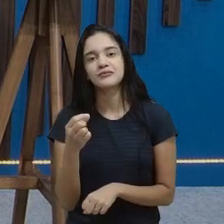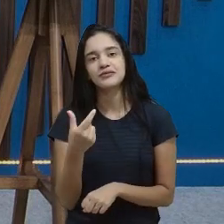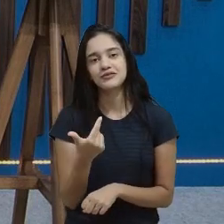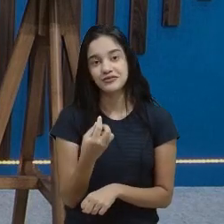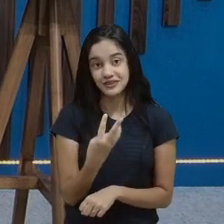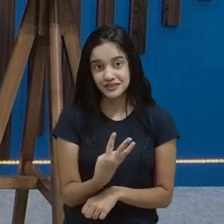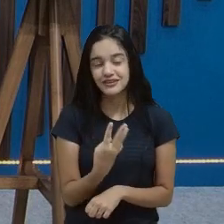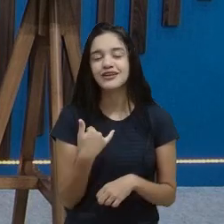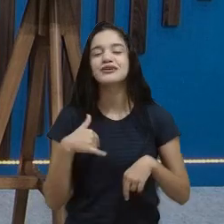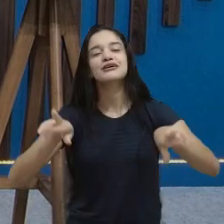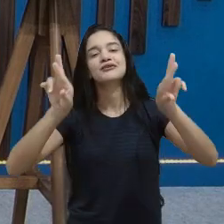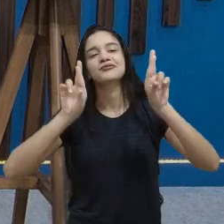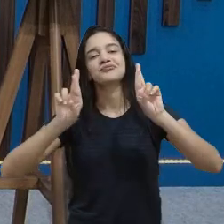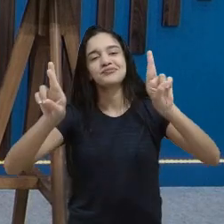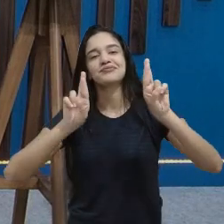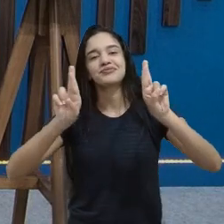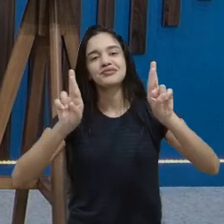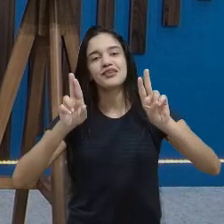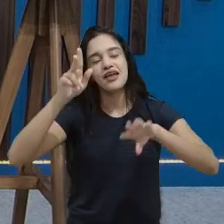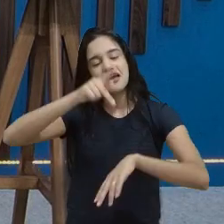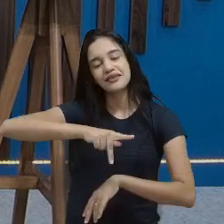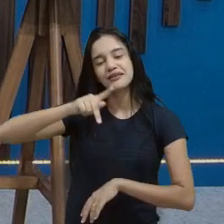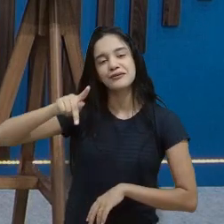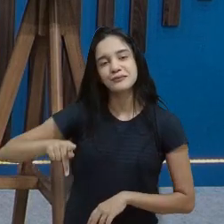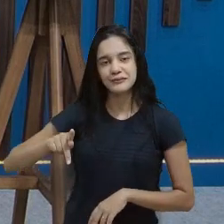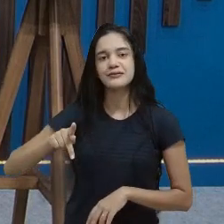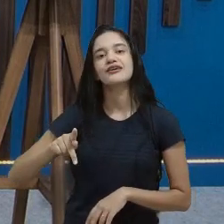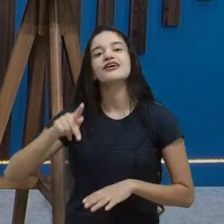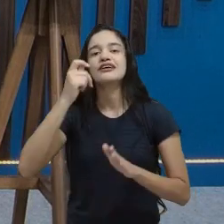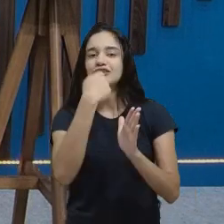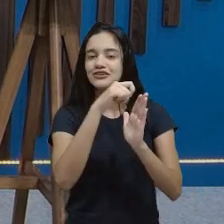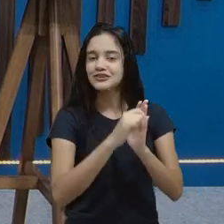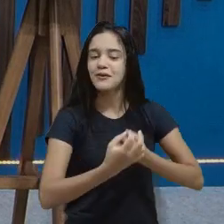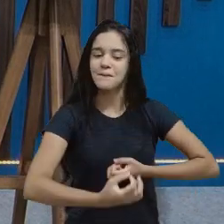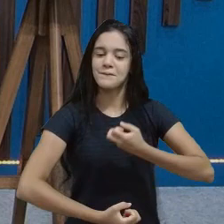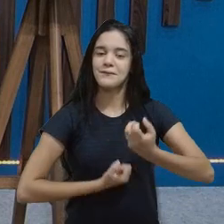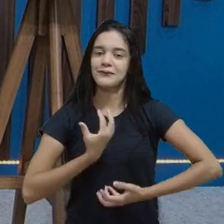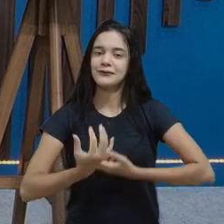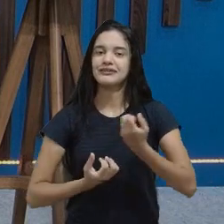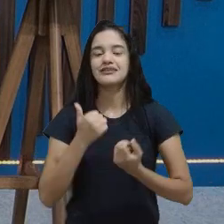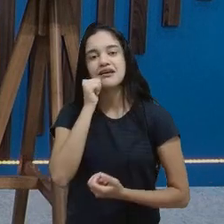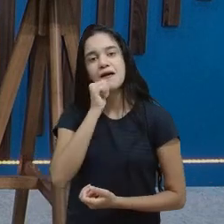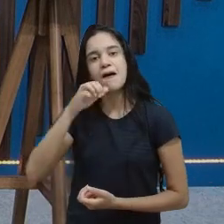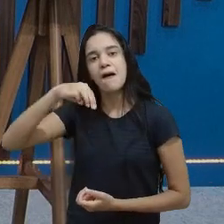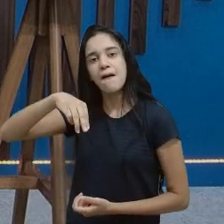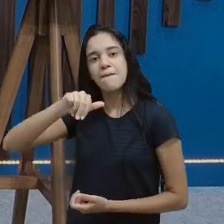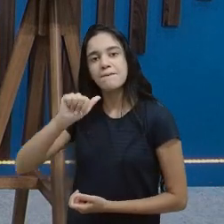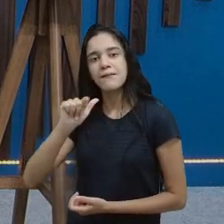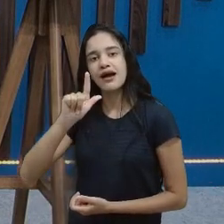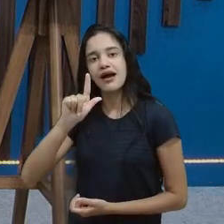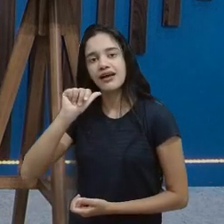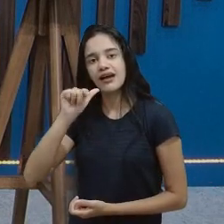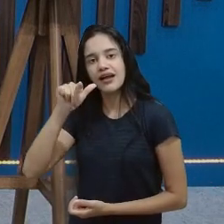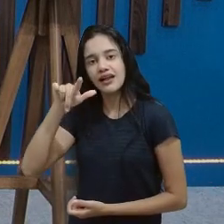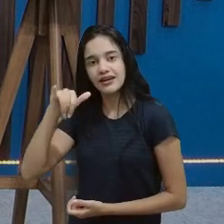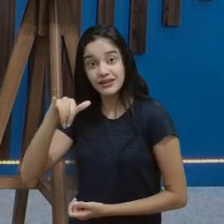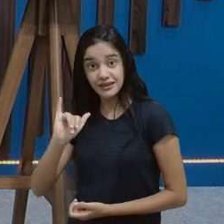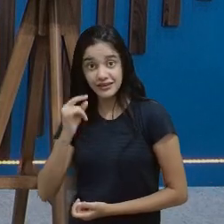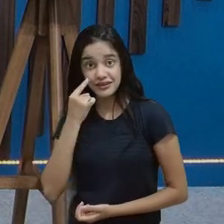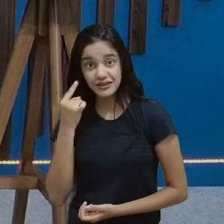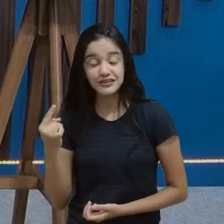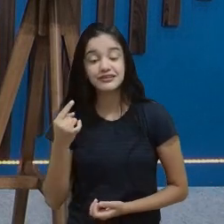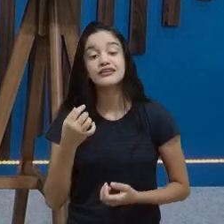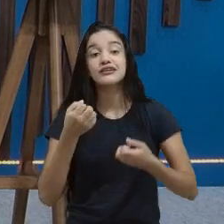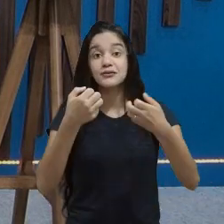essa esperança, não é, que a professora, escritora, poetisa Magali fala aí para você. Então,